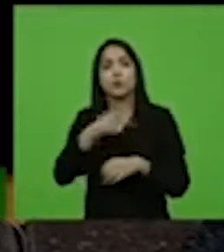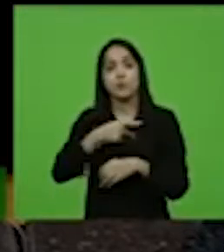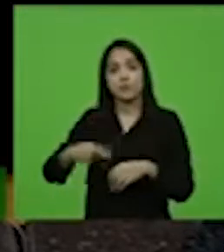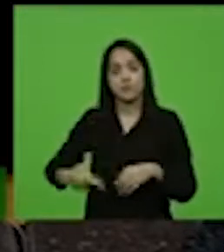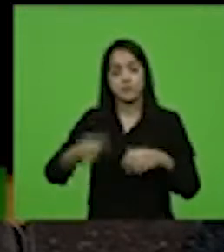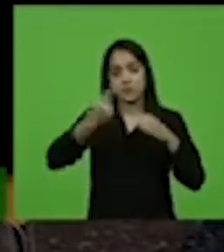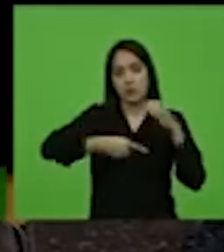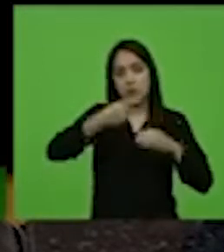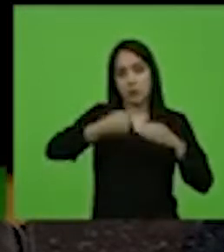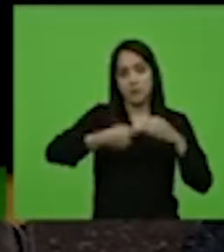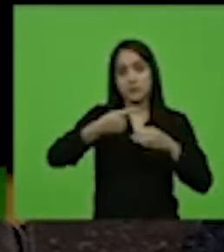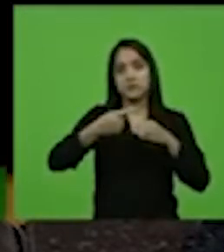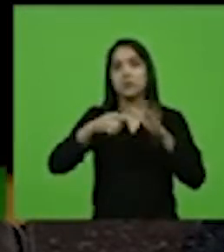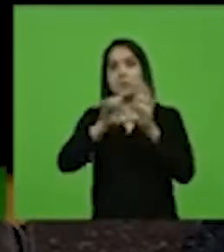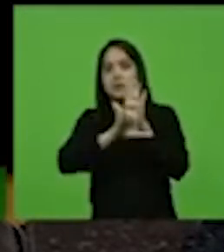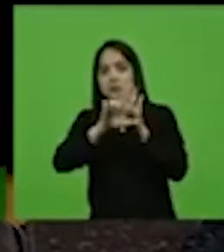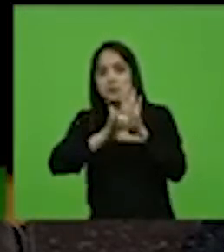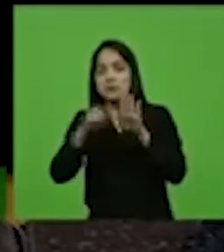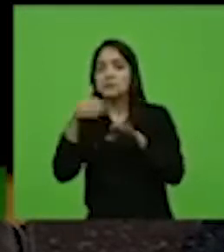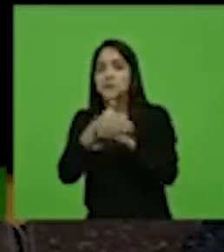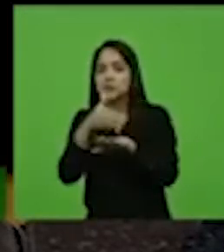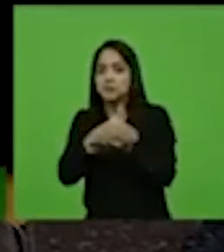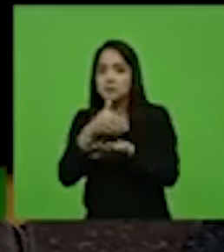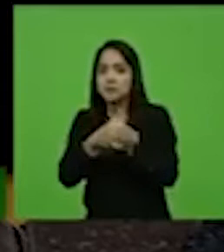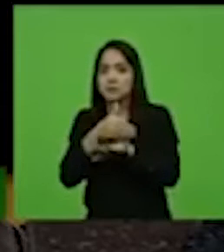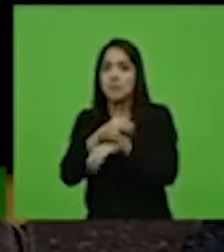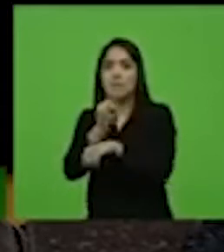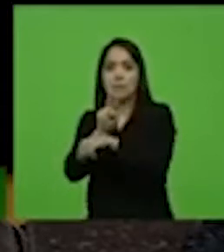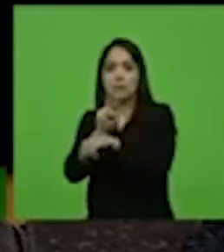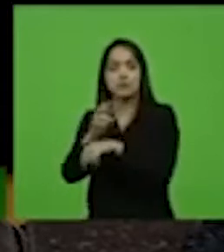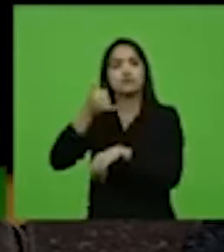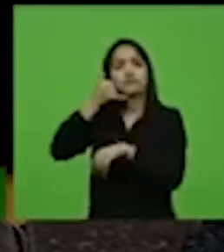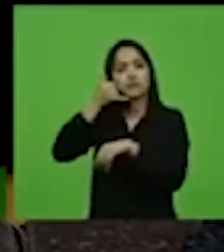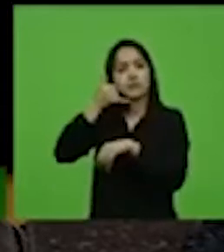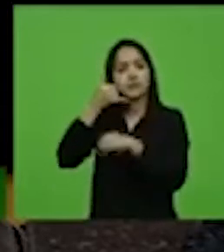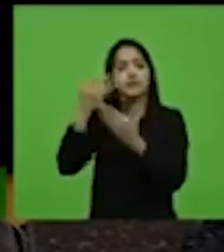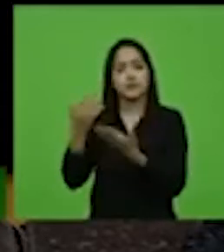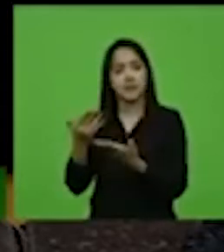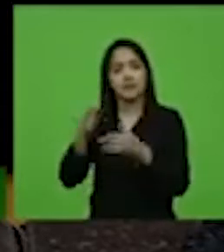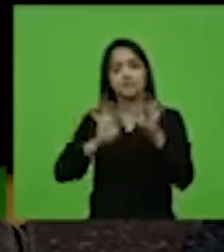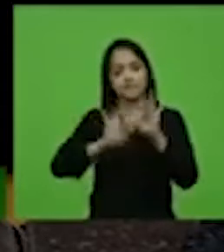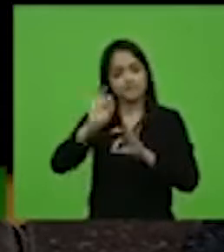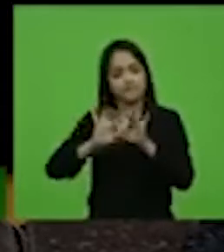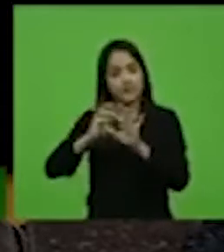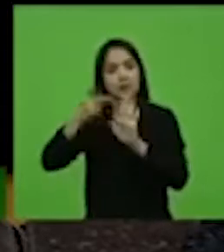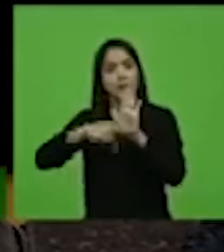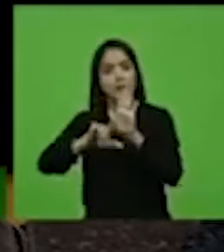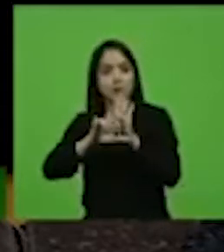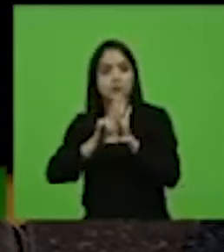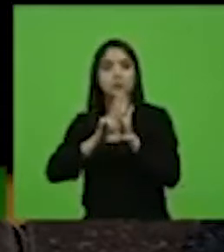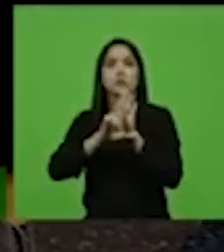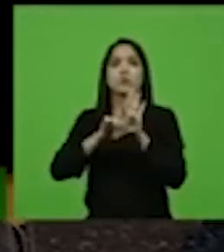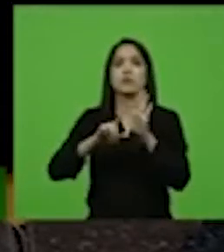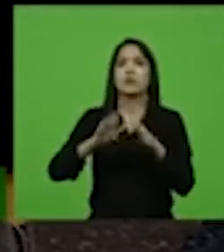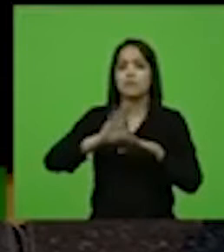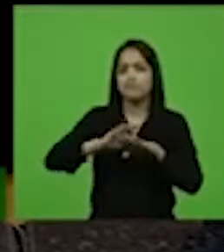Comissão de Legislação Participativa, as protetoras entraram em contato comigo e aí nós também elaboramos esse projeto com várias